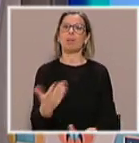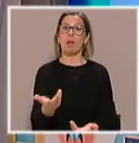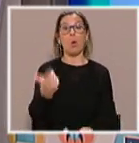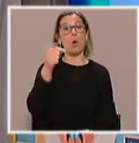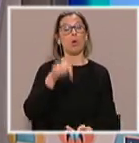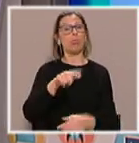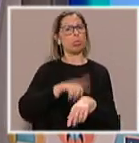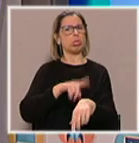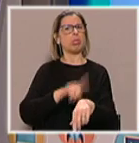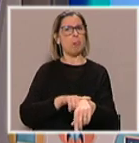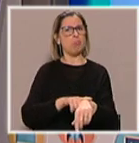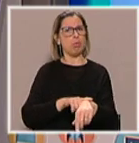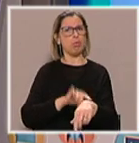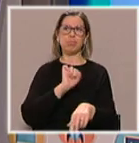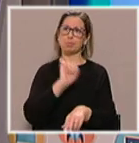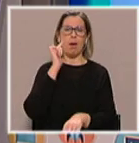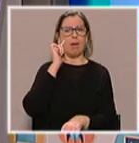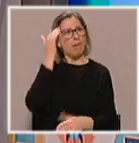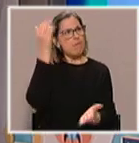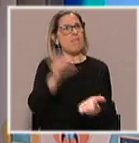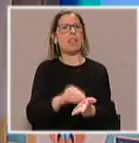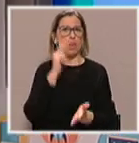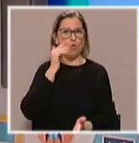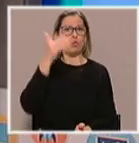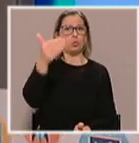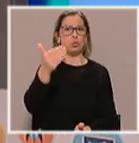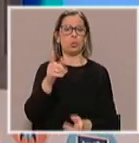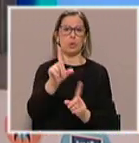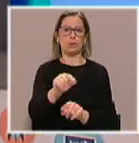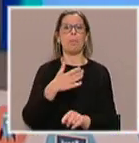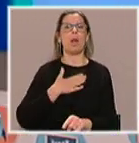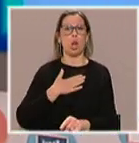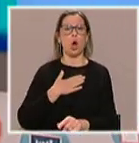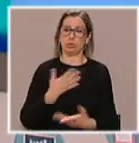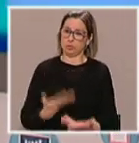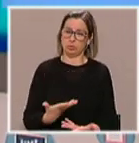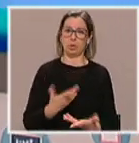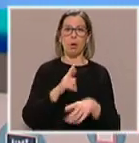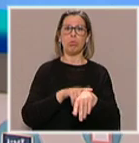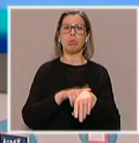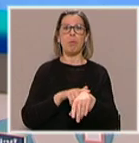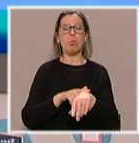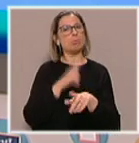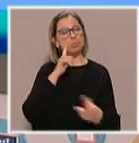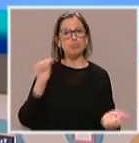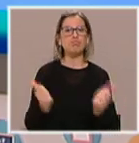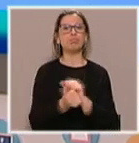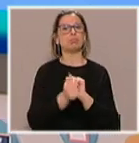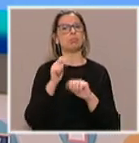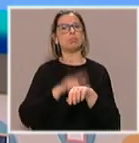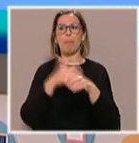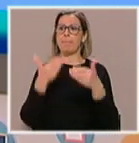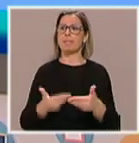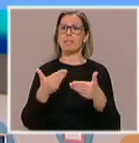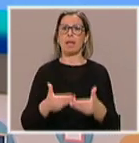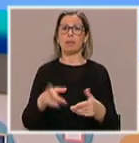o futuro, também nós estamos num tempo de reinventar o presente e, quiçá, o futuro a nível da